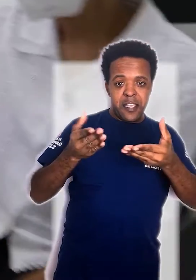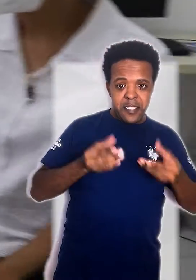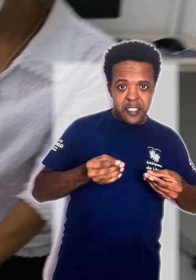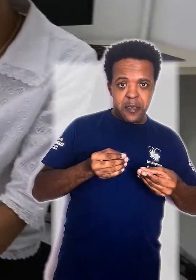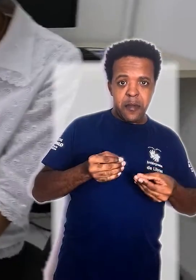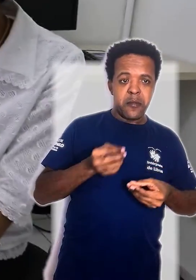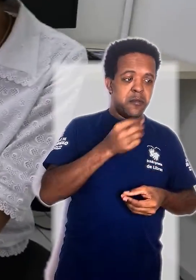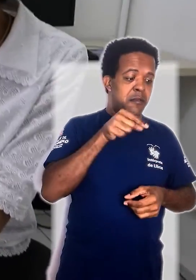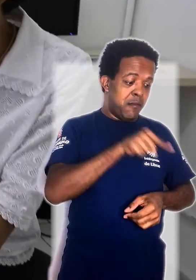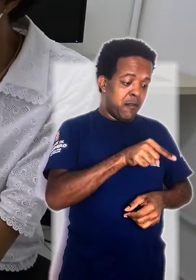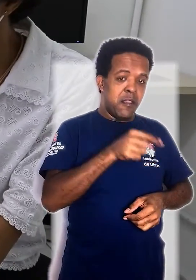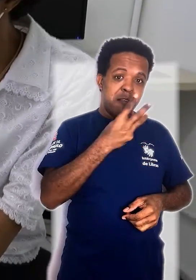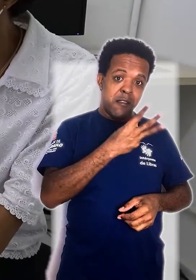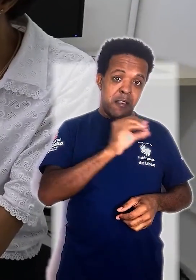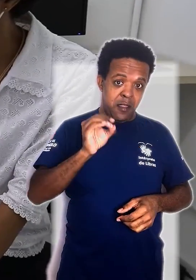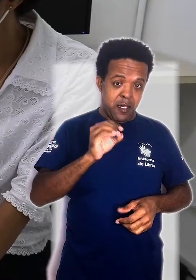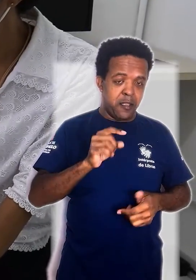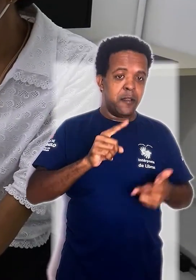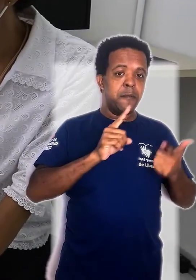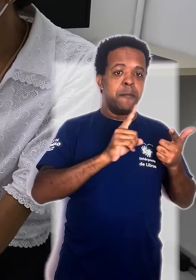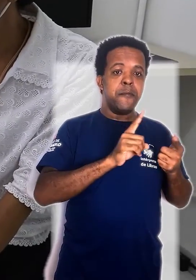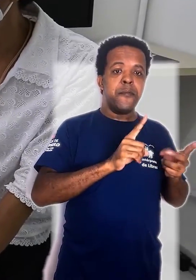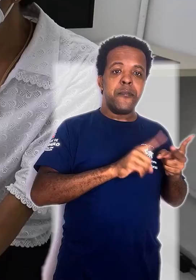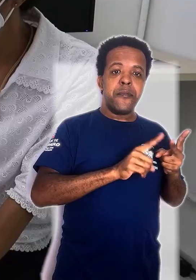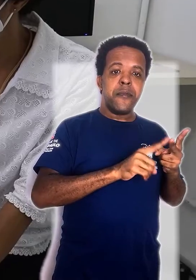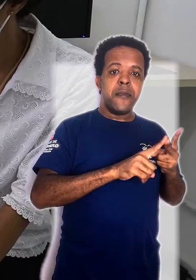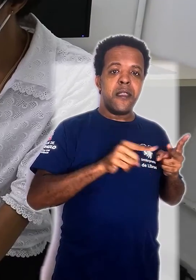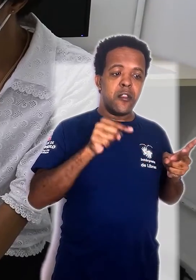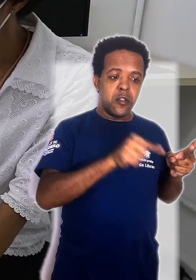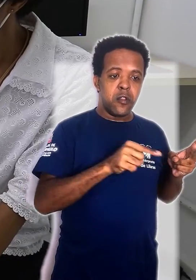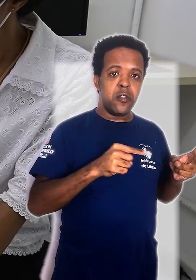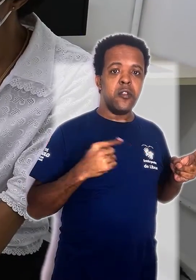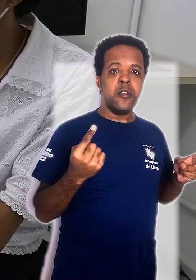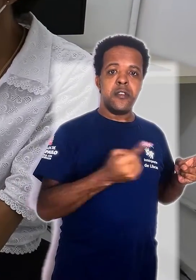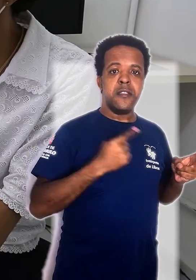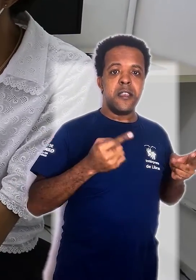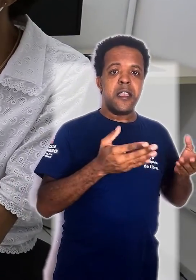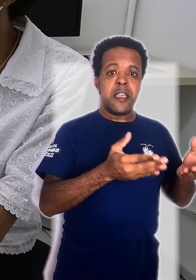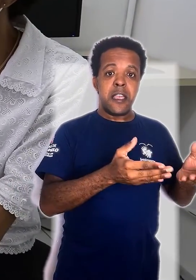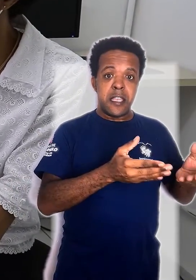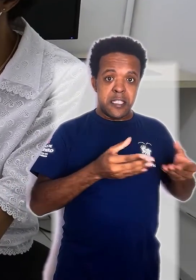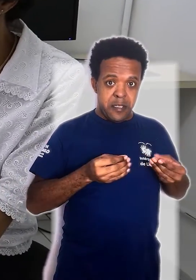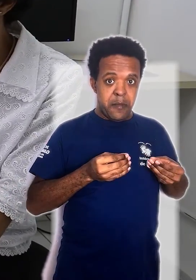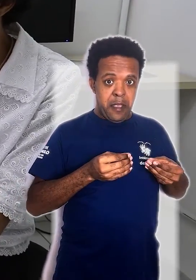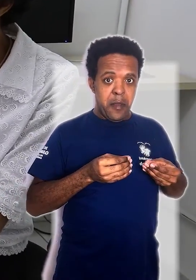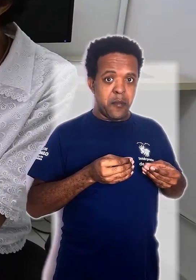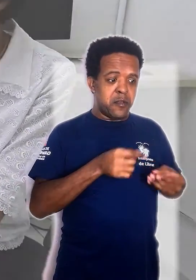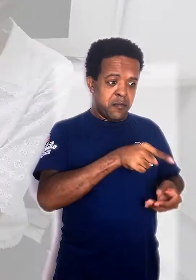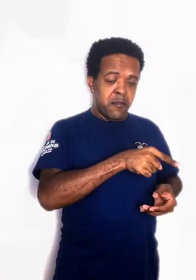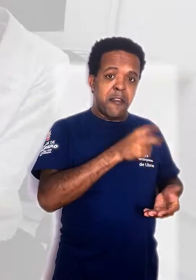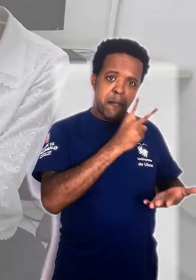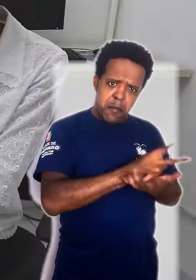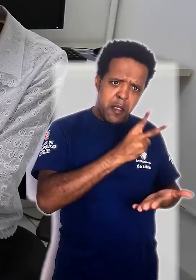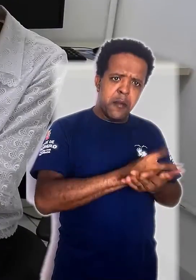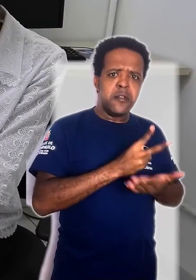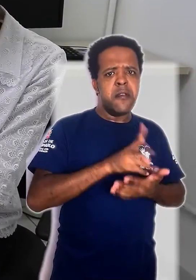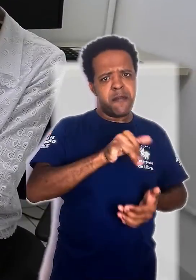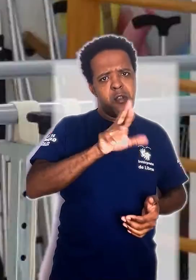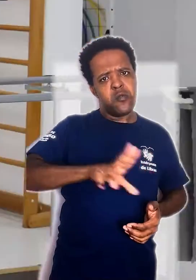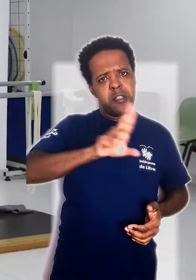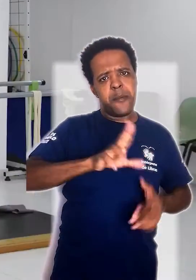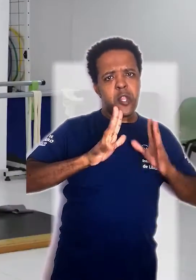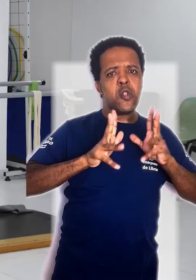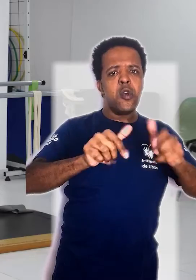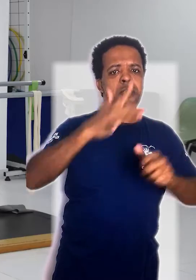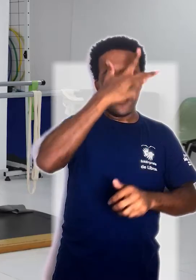Nós recebemos 30 manovacômetros analógicos. Esse equipamento é um equipamento permanente,